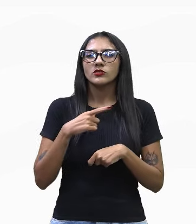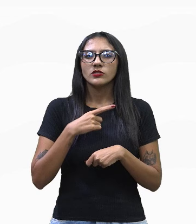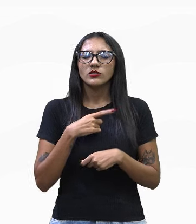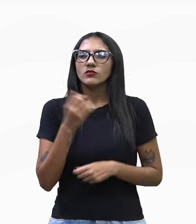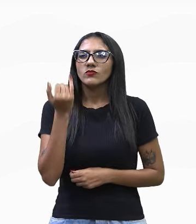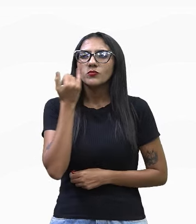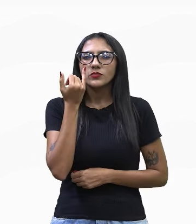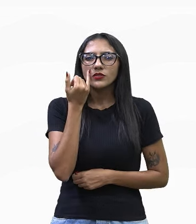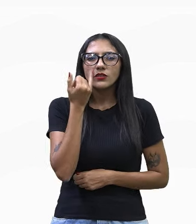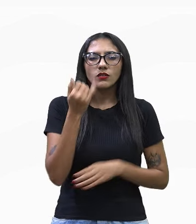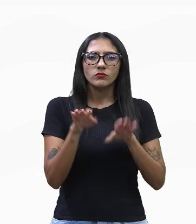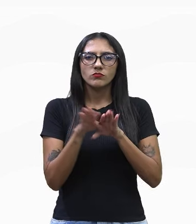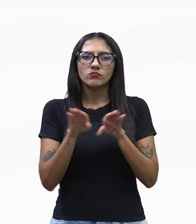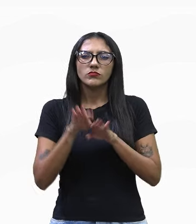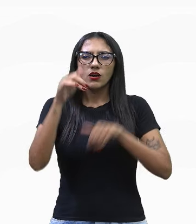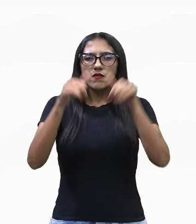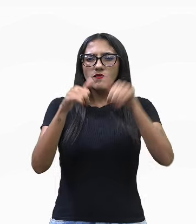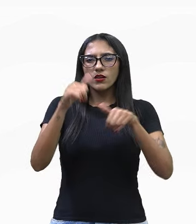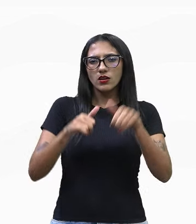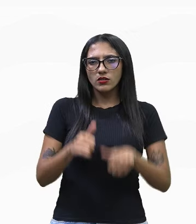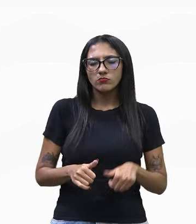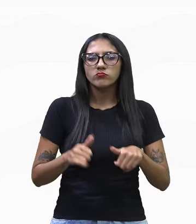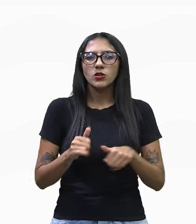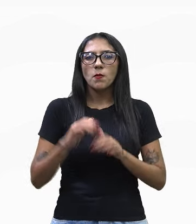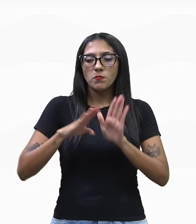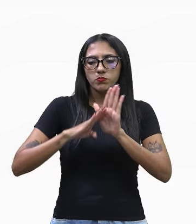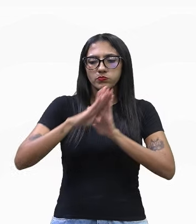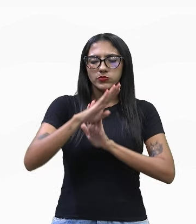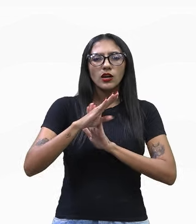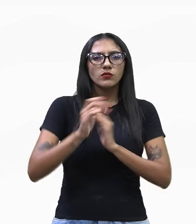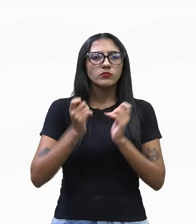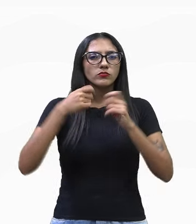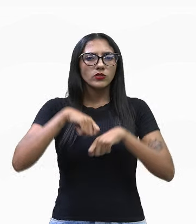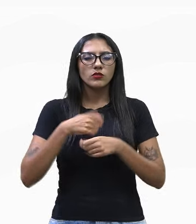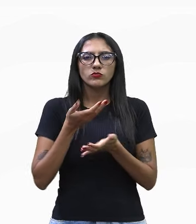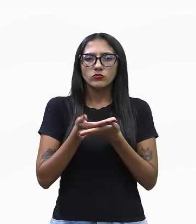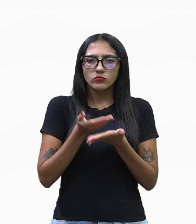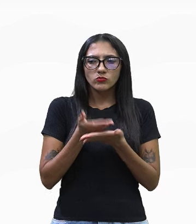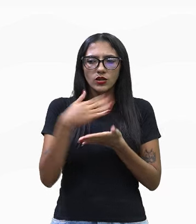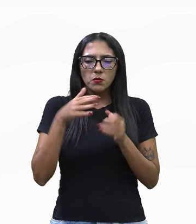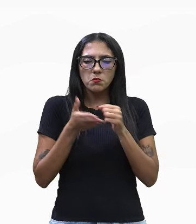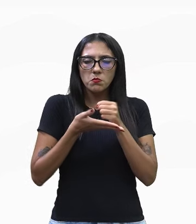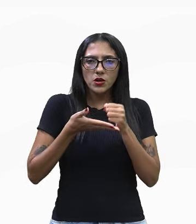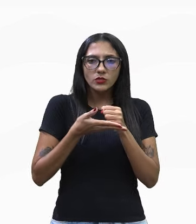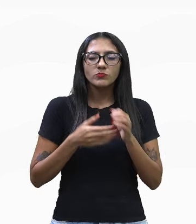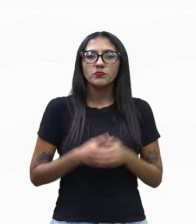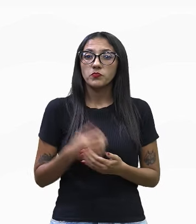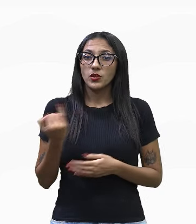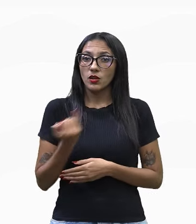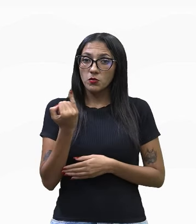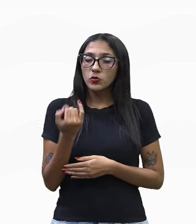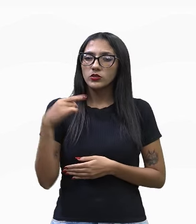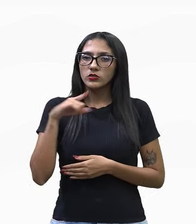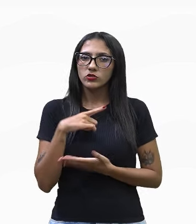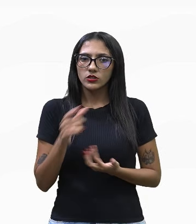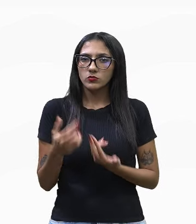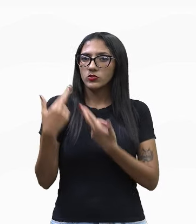possa ser medido né o índice de desenvolvimento da Educação Básica é importante que você faça com